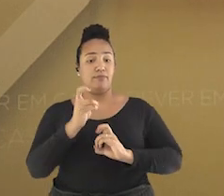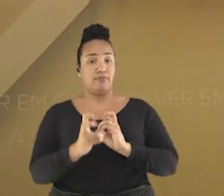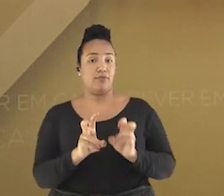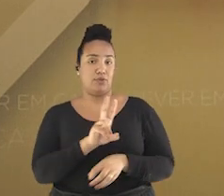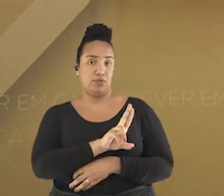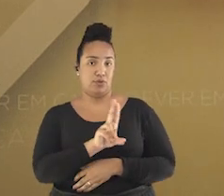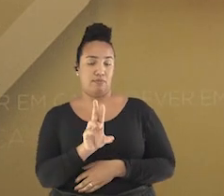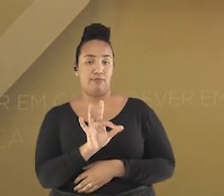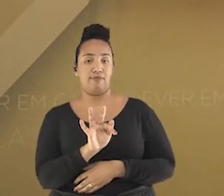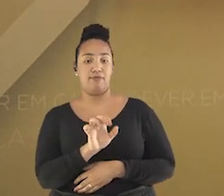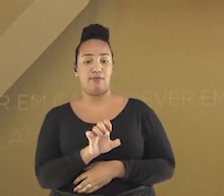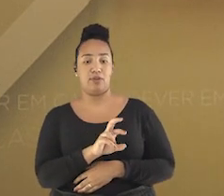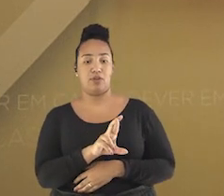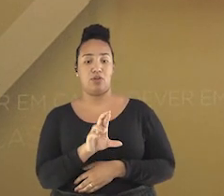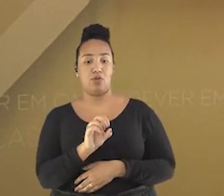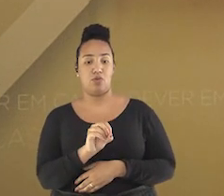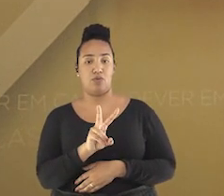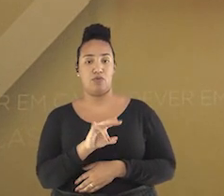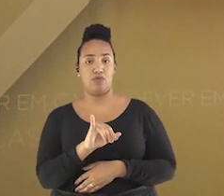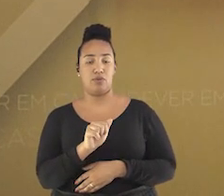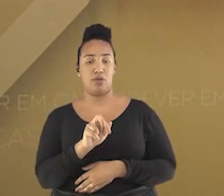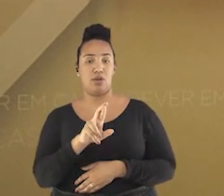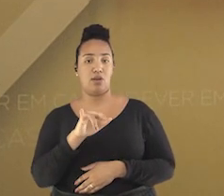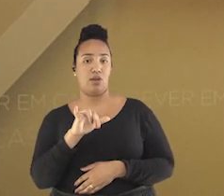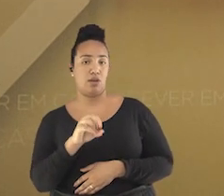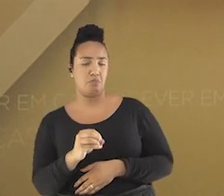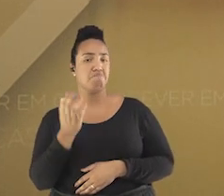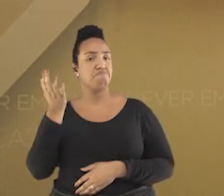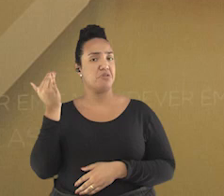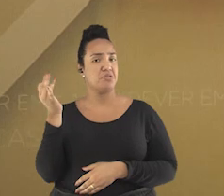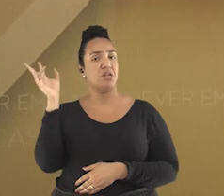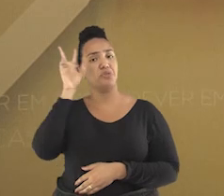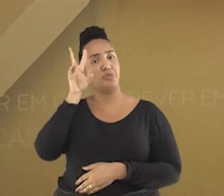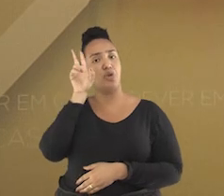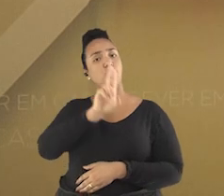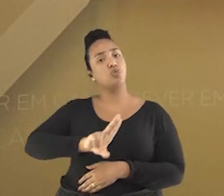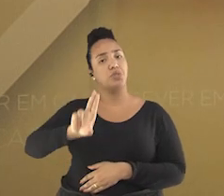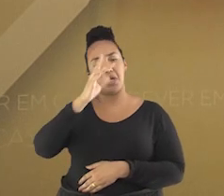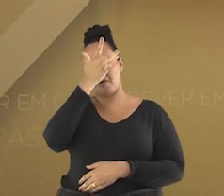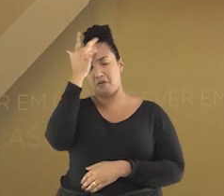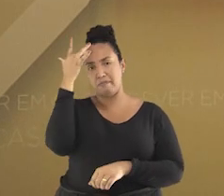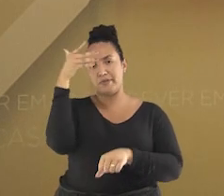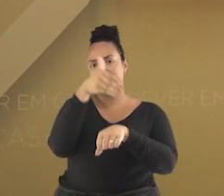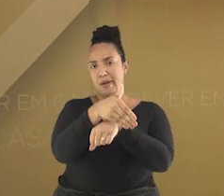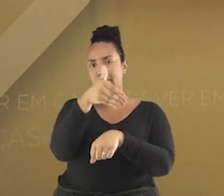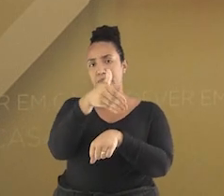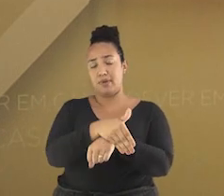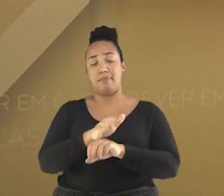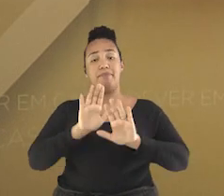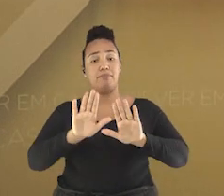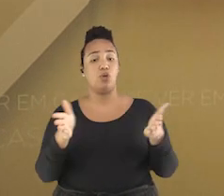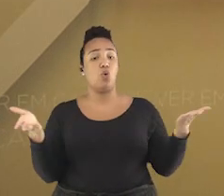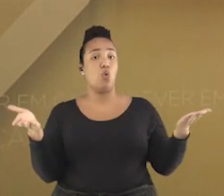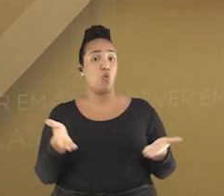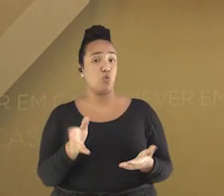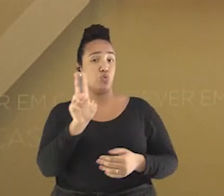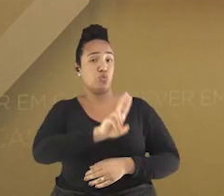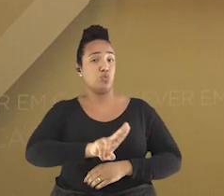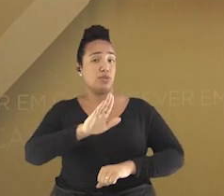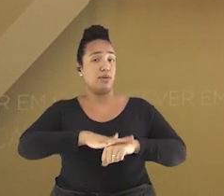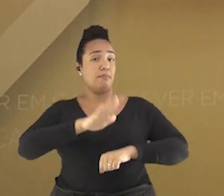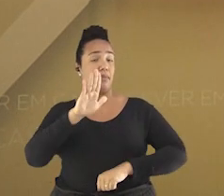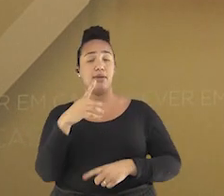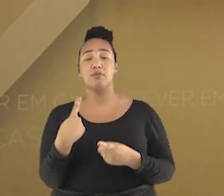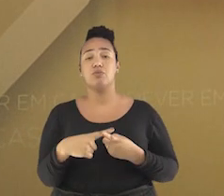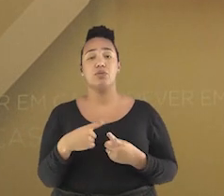trens, que já foram muito utilizados na história para transportar as pessoas. Mas hoje ele é mais